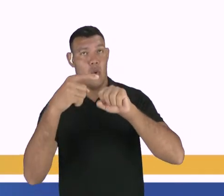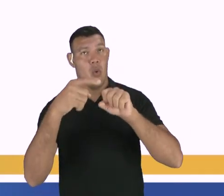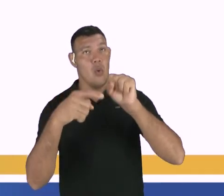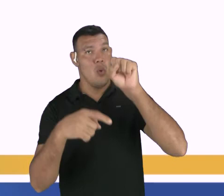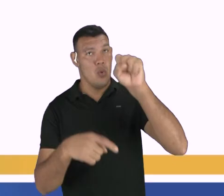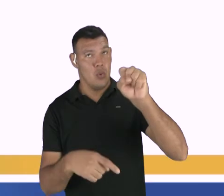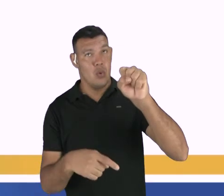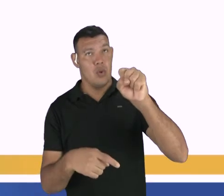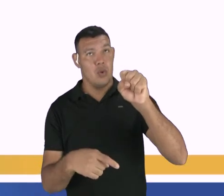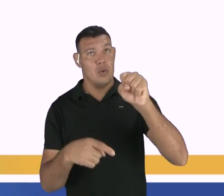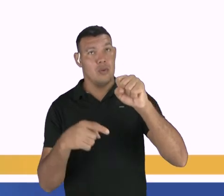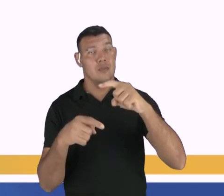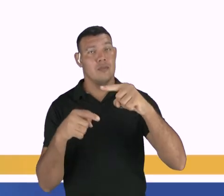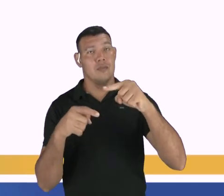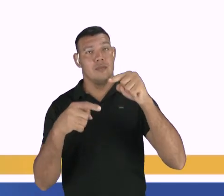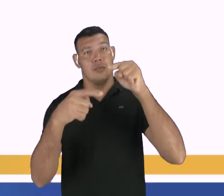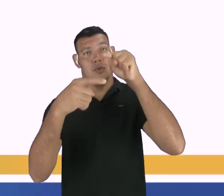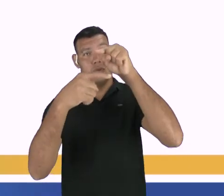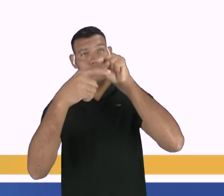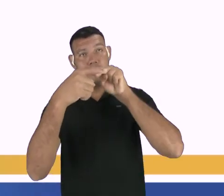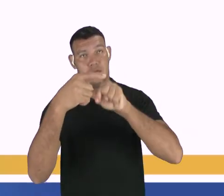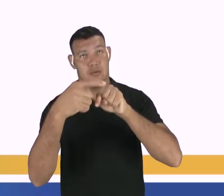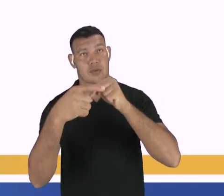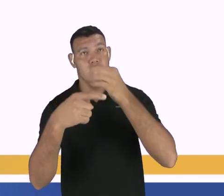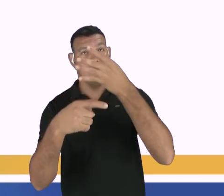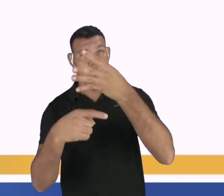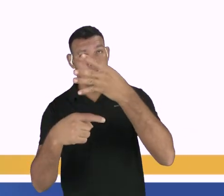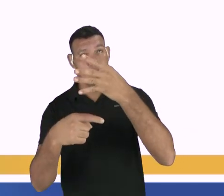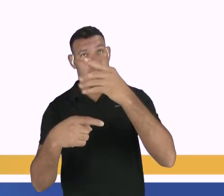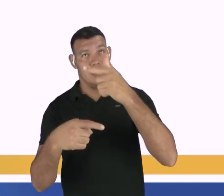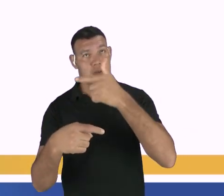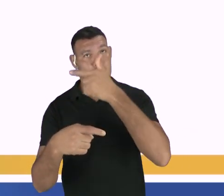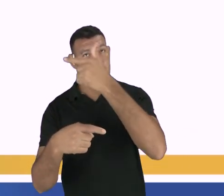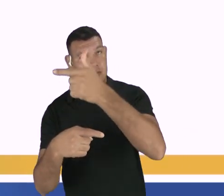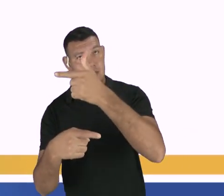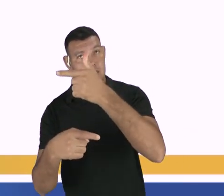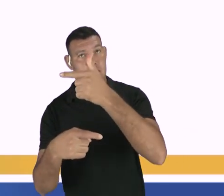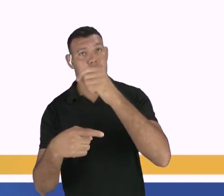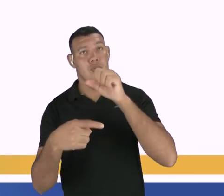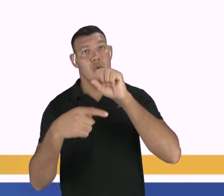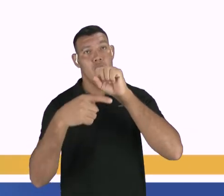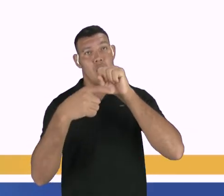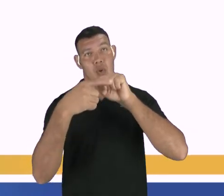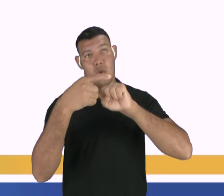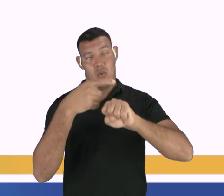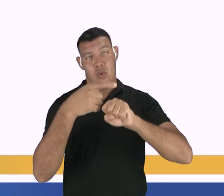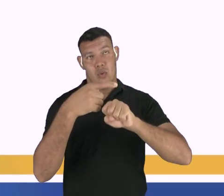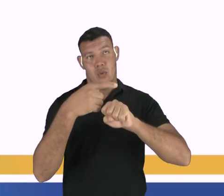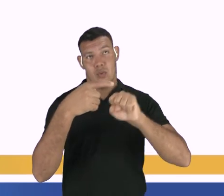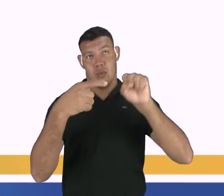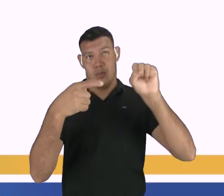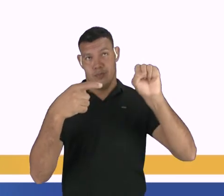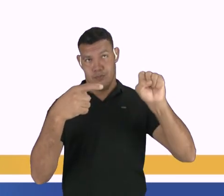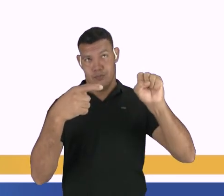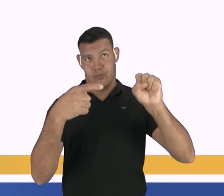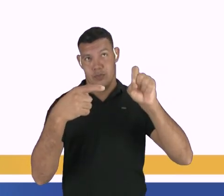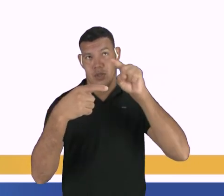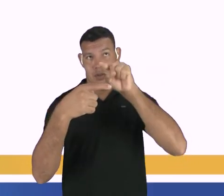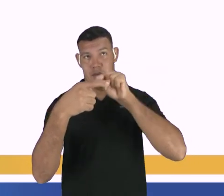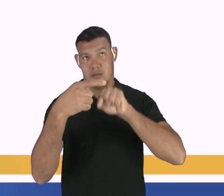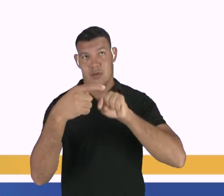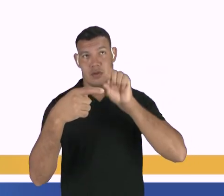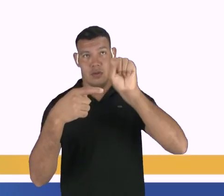dá 2, 2 vezes 1, 2. Segunda fração, 8 dividido para 8 dá 1, 1 vezes 2, 2. Então, eu